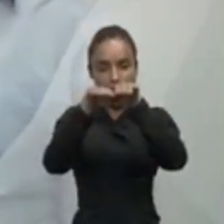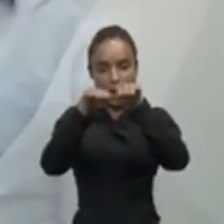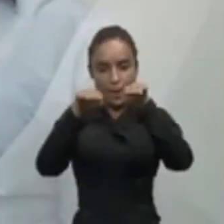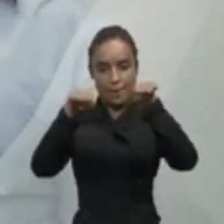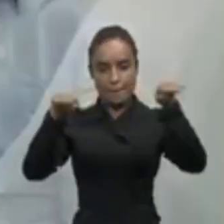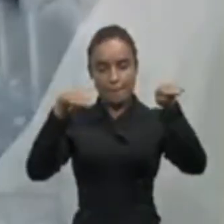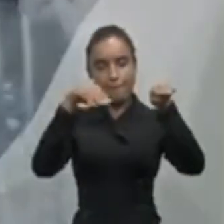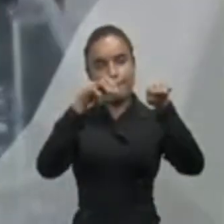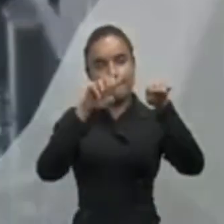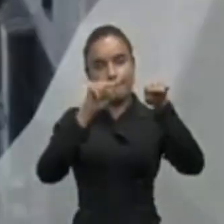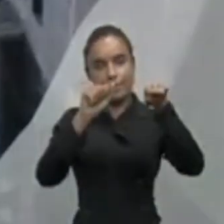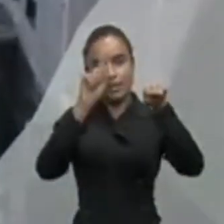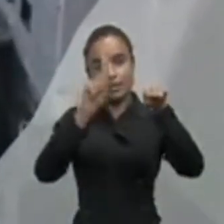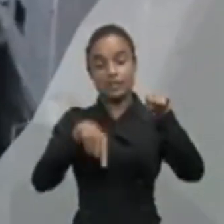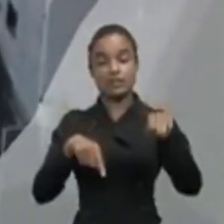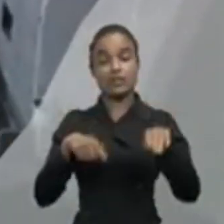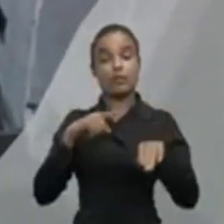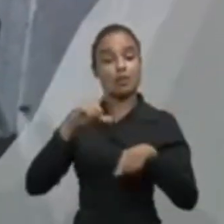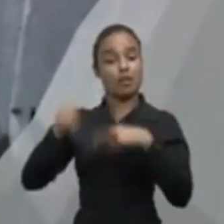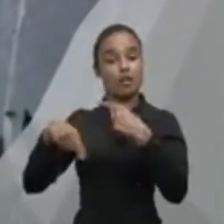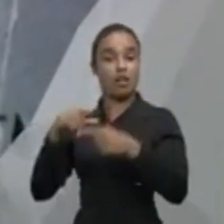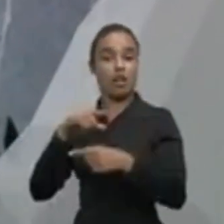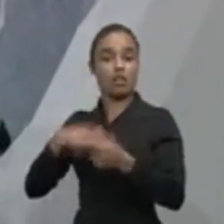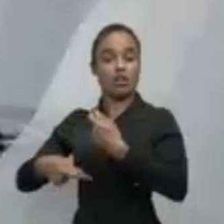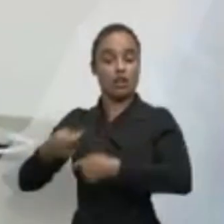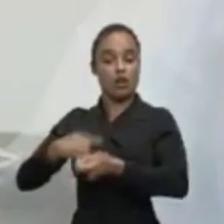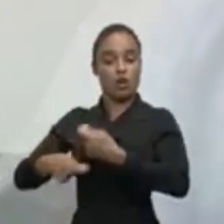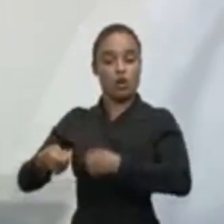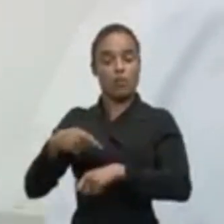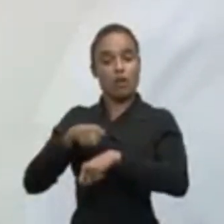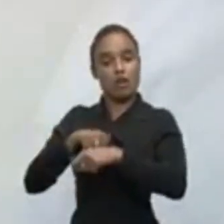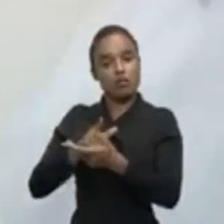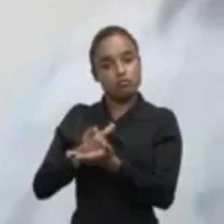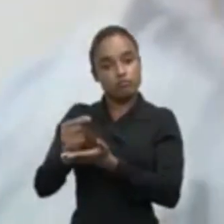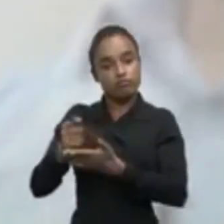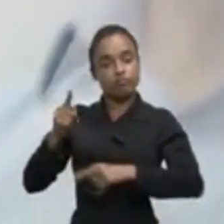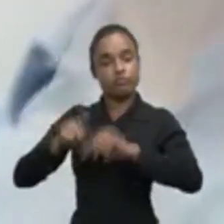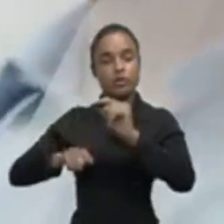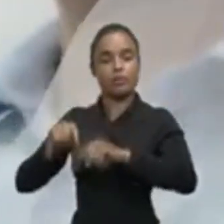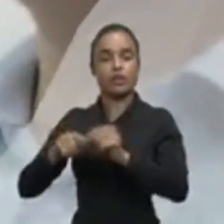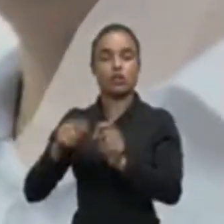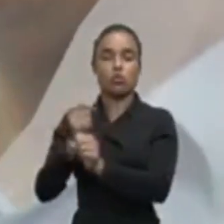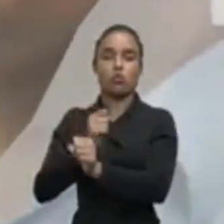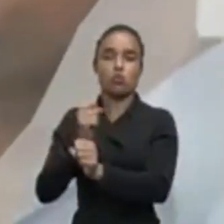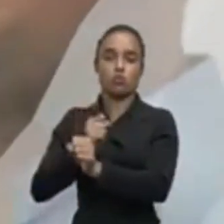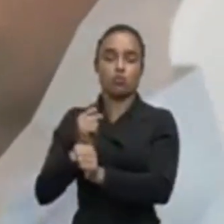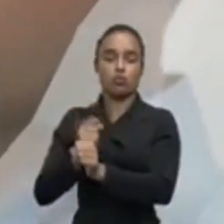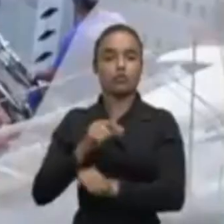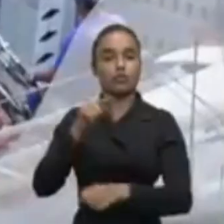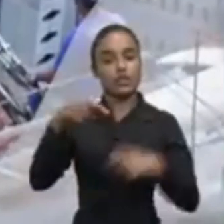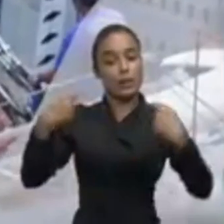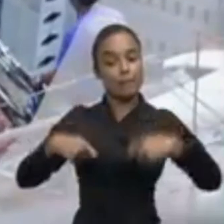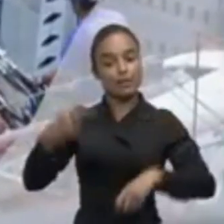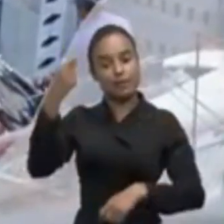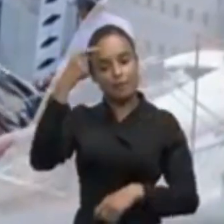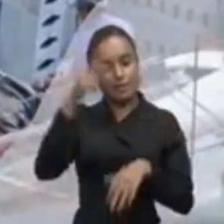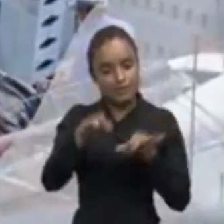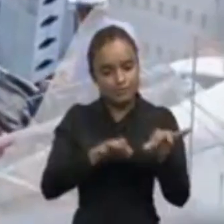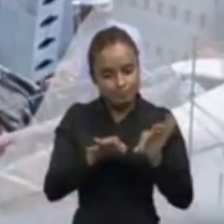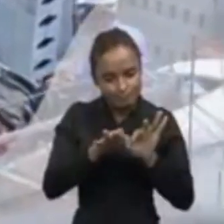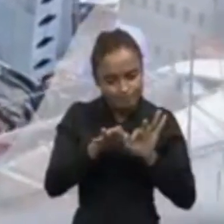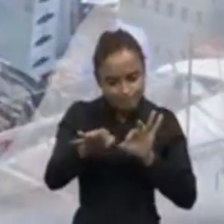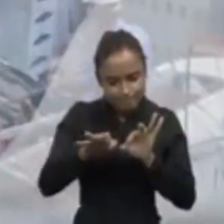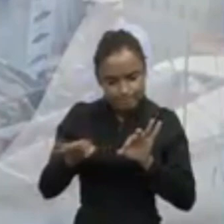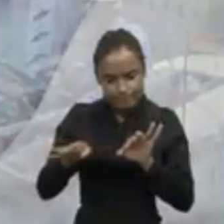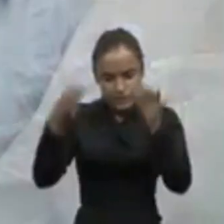trazendo economia para essa obra. E no fim, é sempre válido lembrar que as medidas do projeto devem ser muito bem calculadas antes de sair do